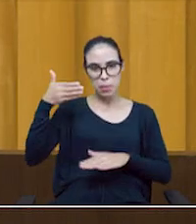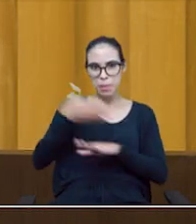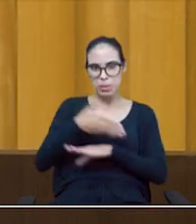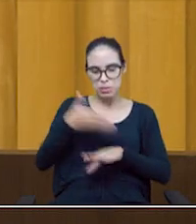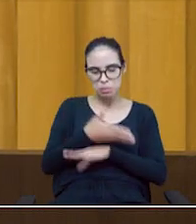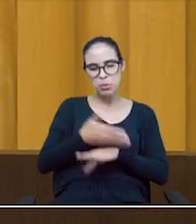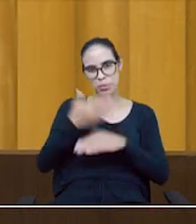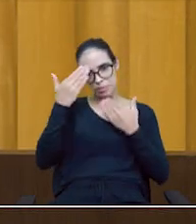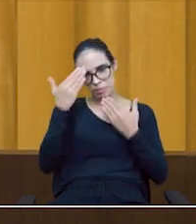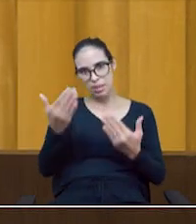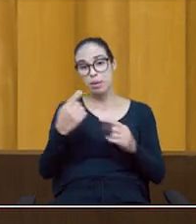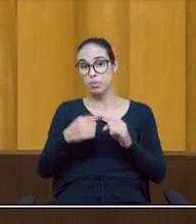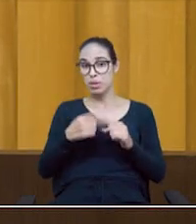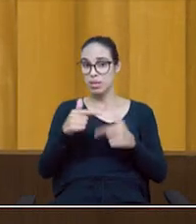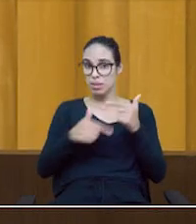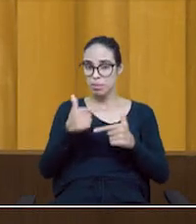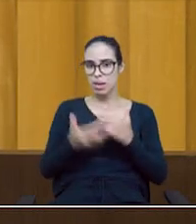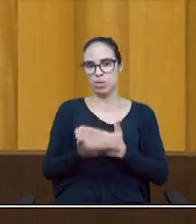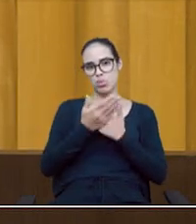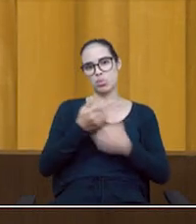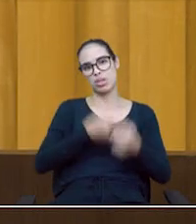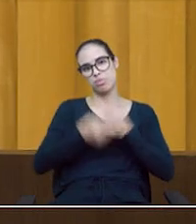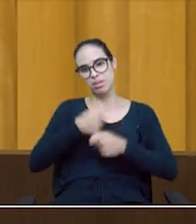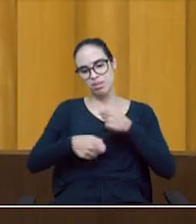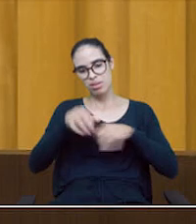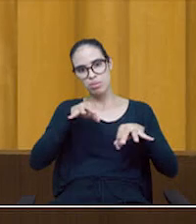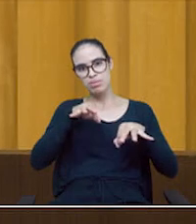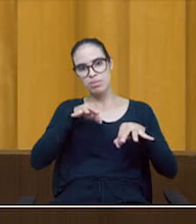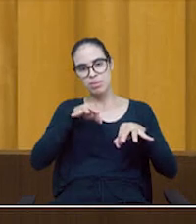administração das nossas instituições, do seu trabalho.